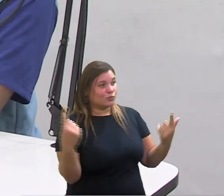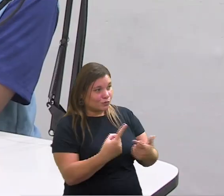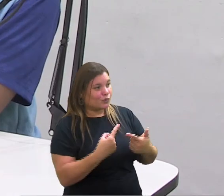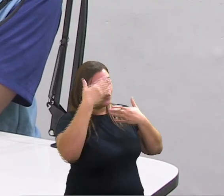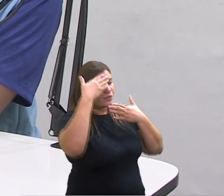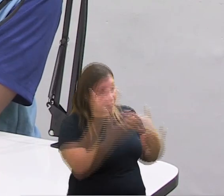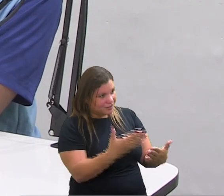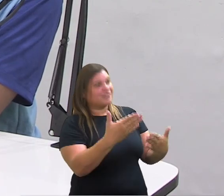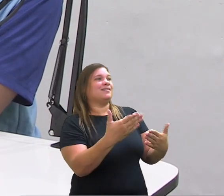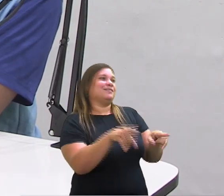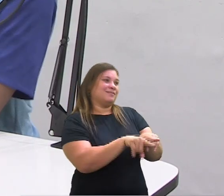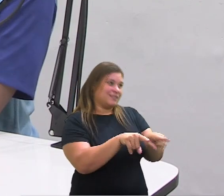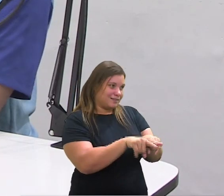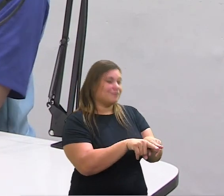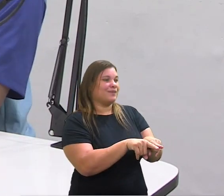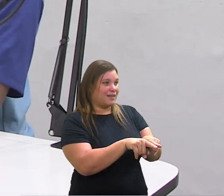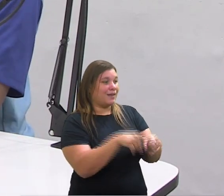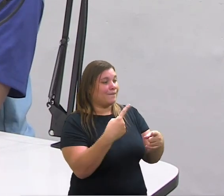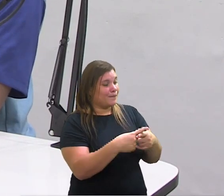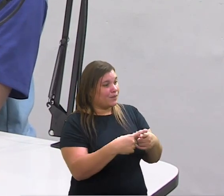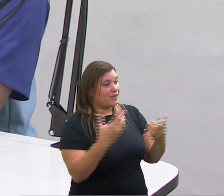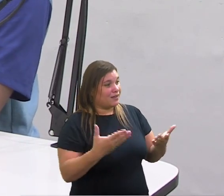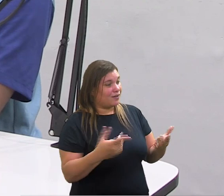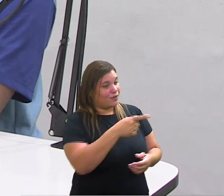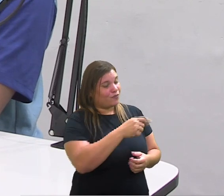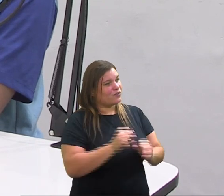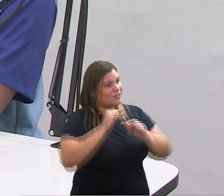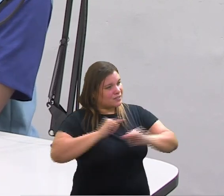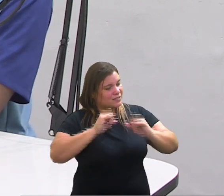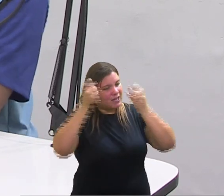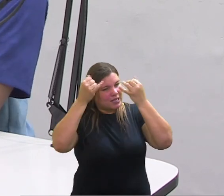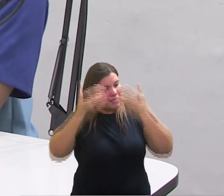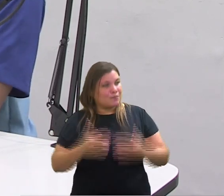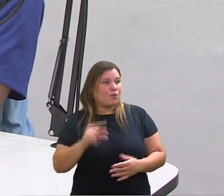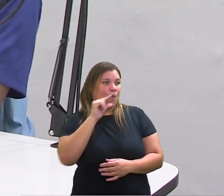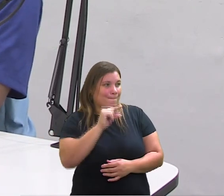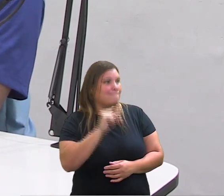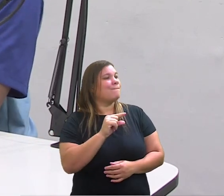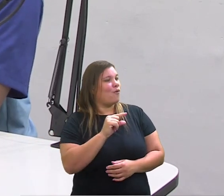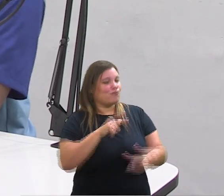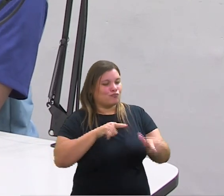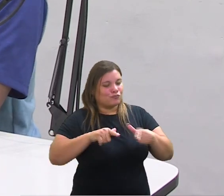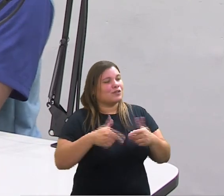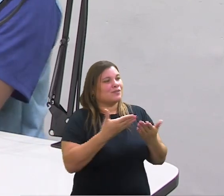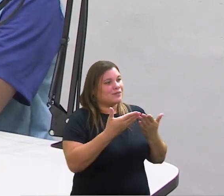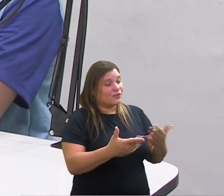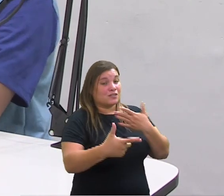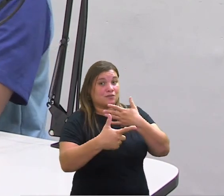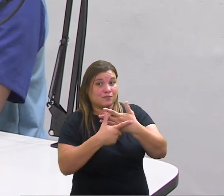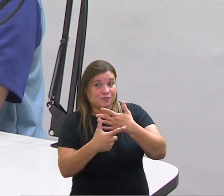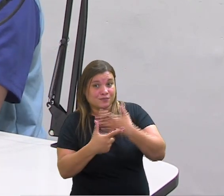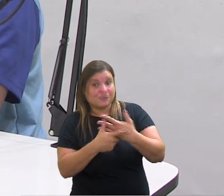Nós conhecemos o outro lado da moeda da polícia militar, né? Do trabalho, como eu disse no início,